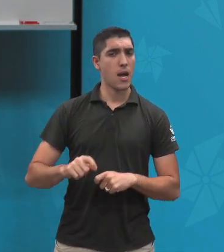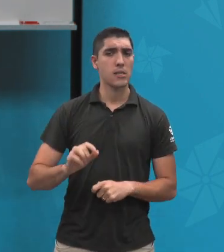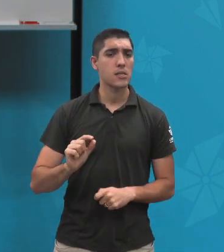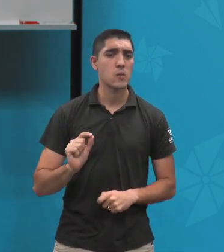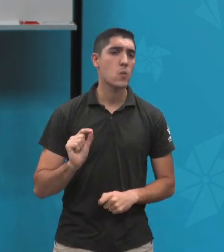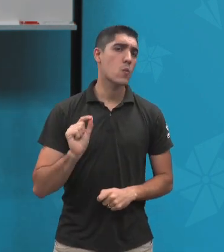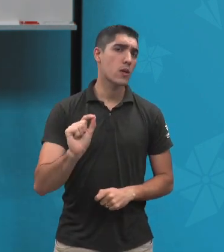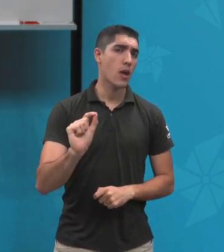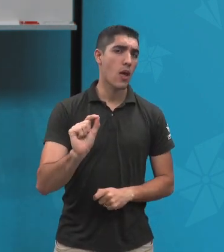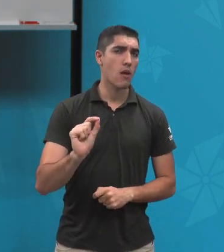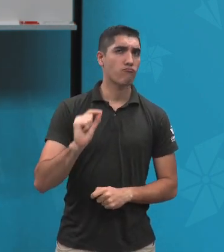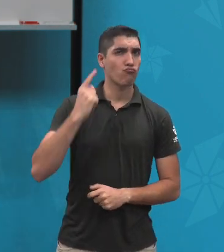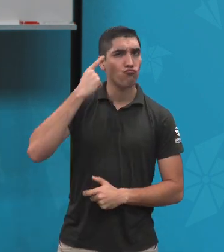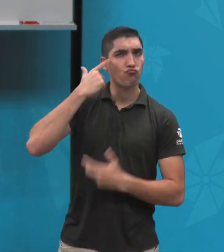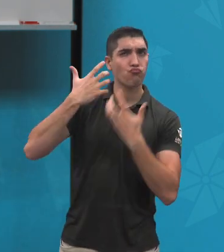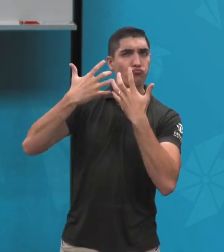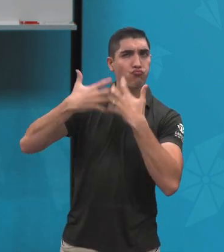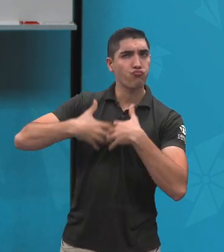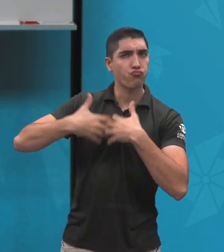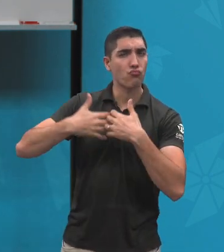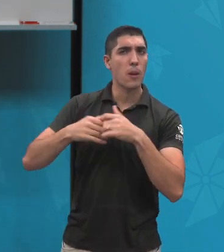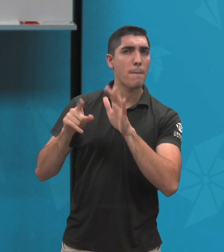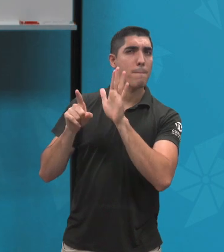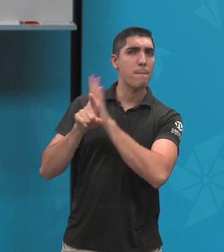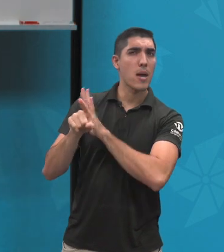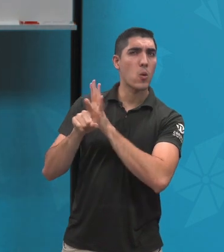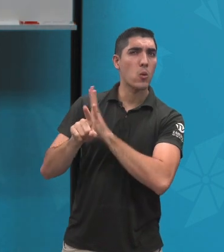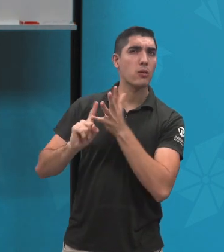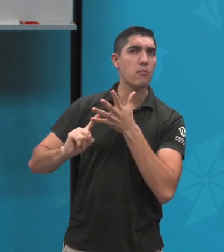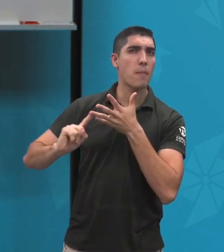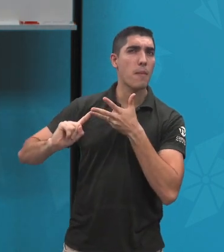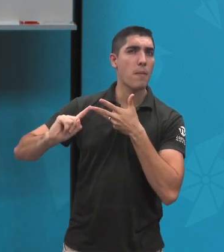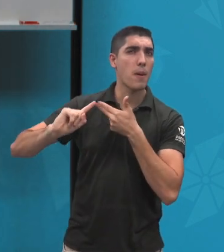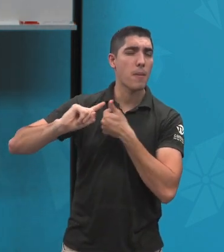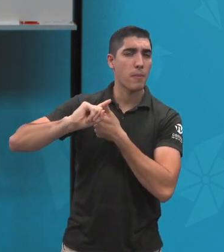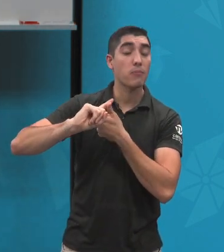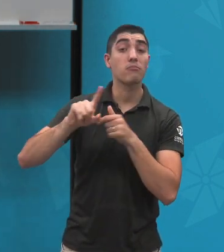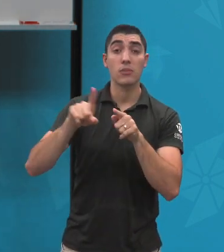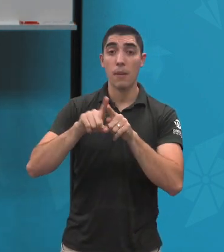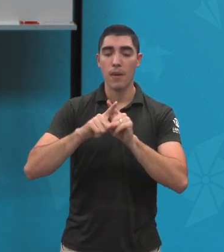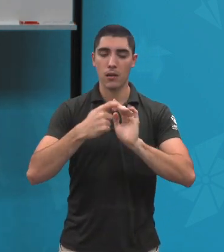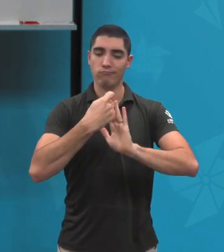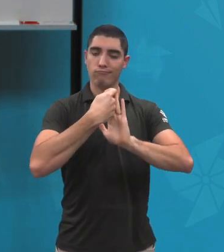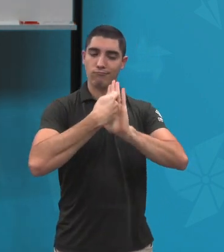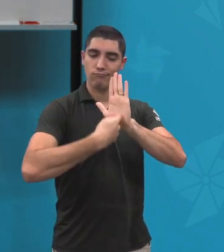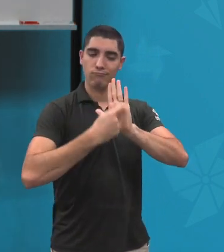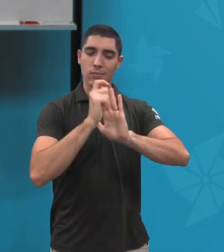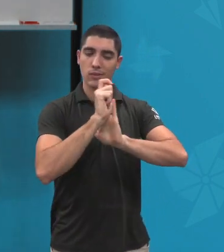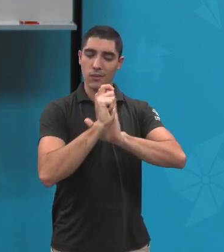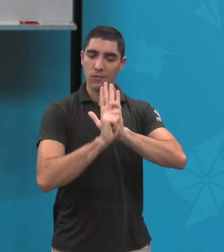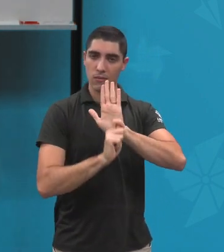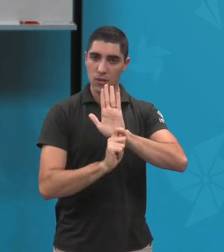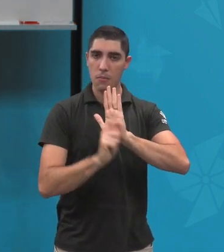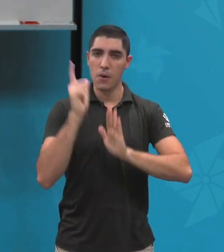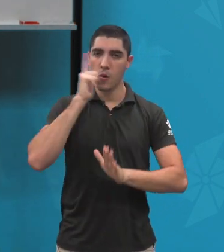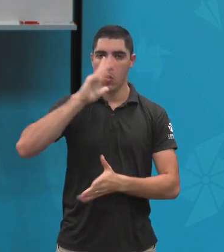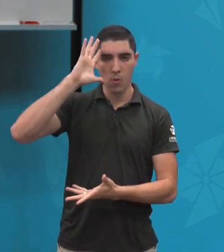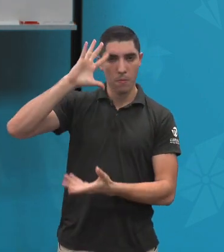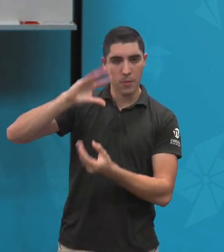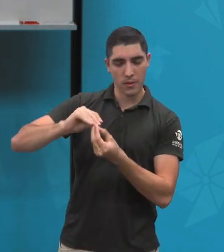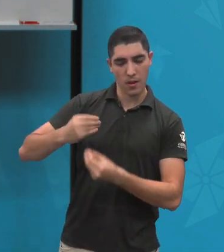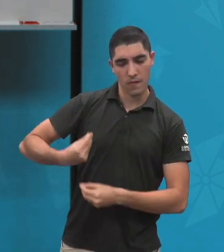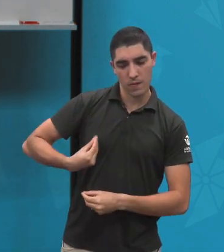fazer perguntas e escrever coisas a respeito do desafio de se compreender a